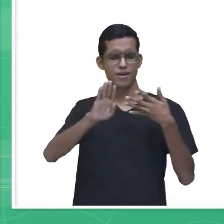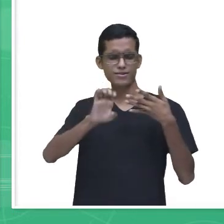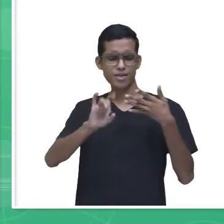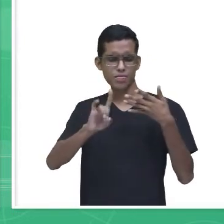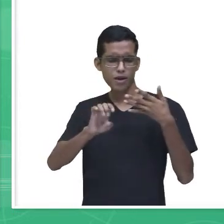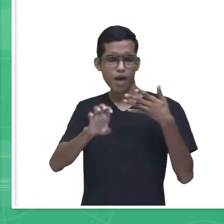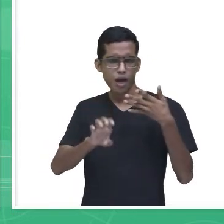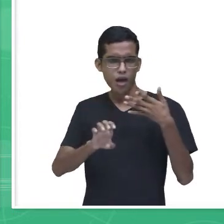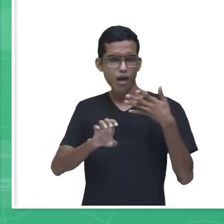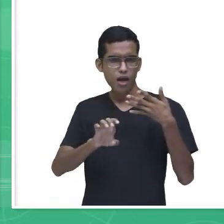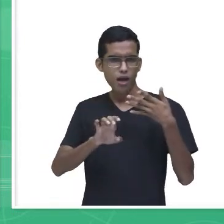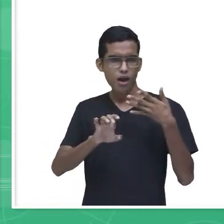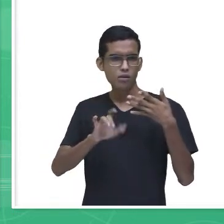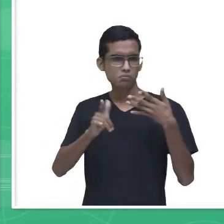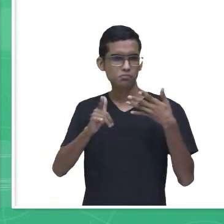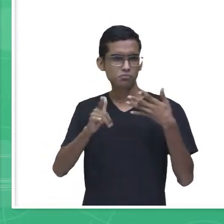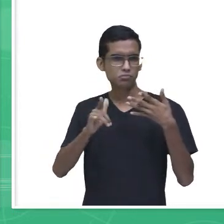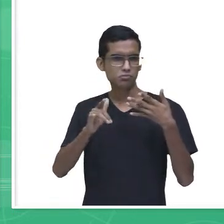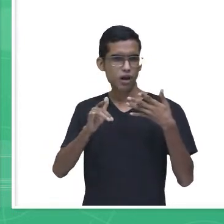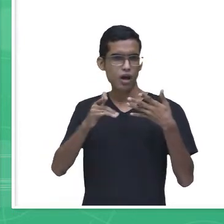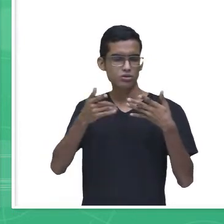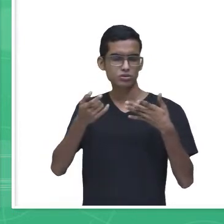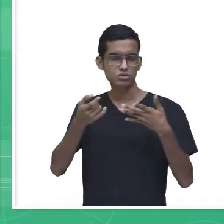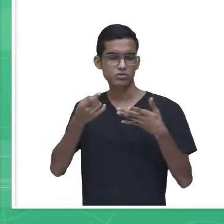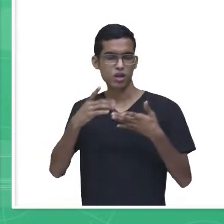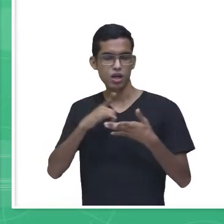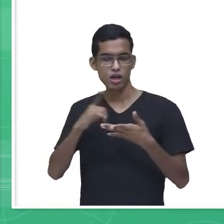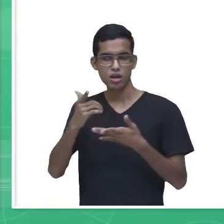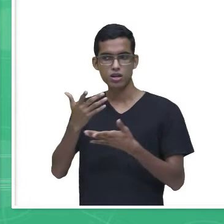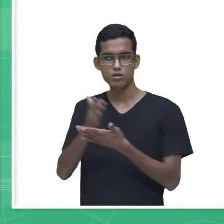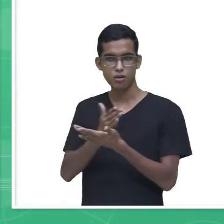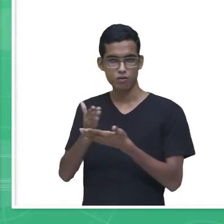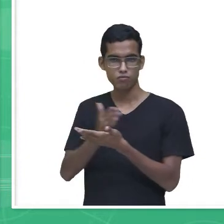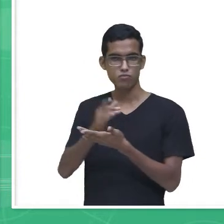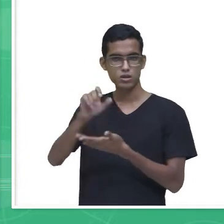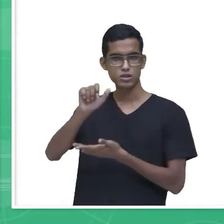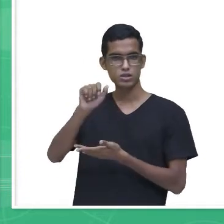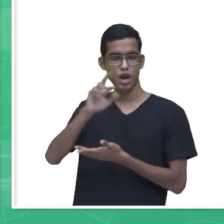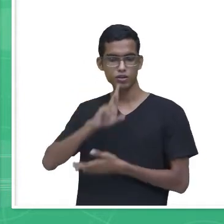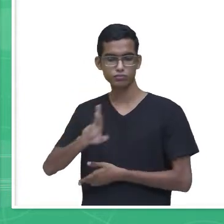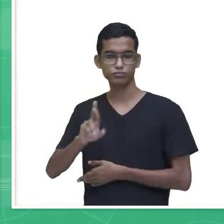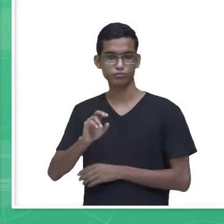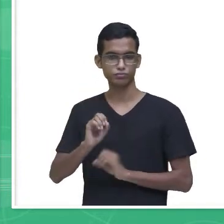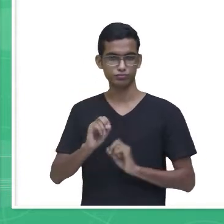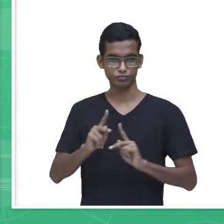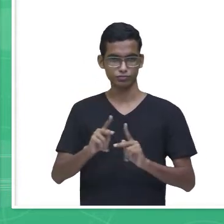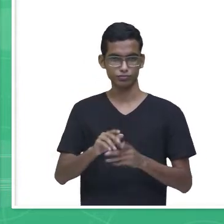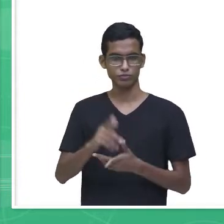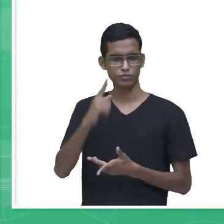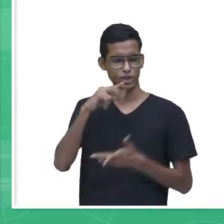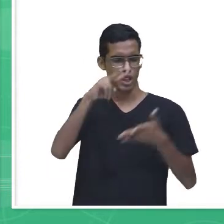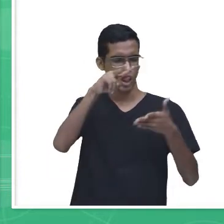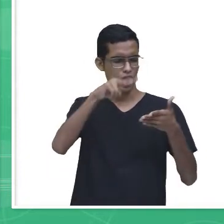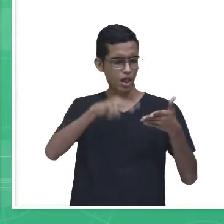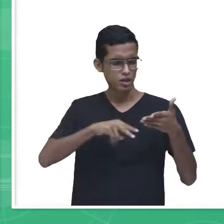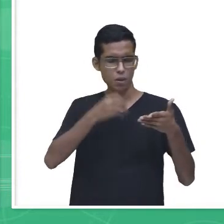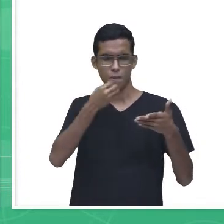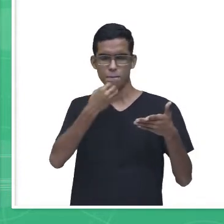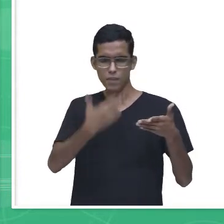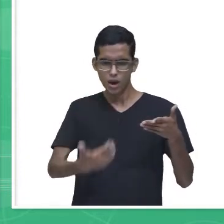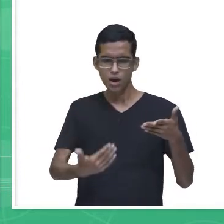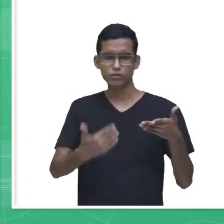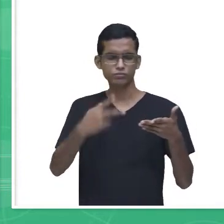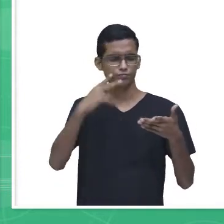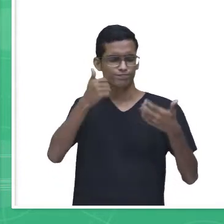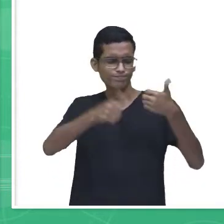né? A resposta é com ressalvas, né? Eu gostaria que agora vocês lessem bem, ok? Fizessem análise,